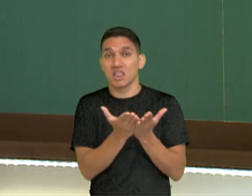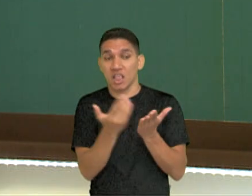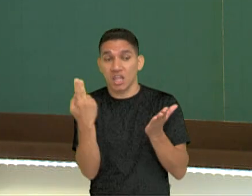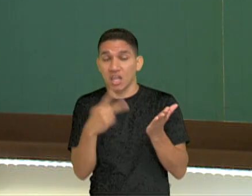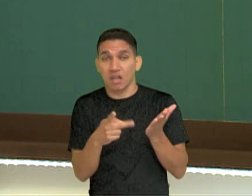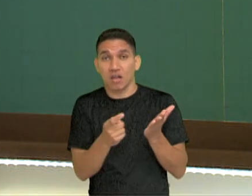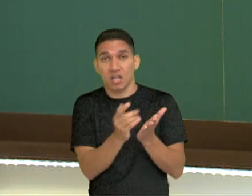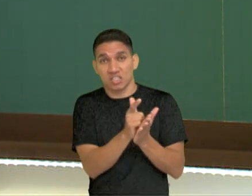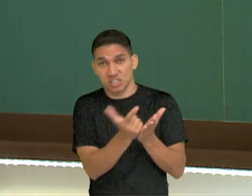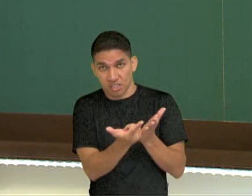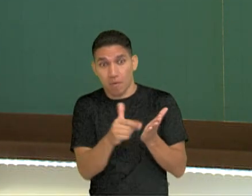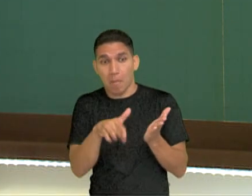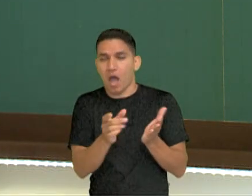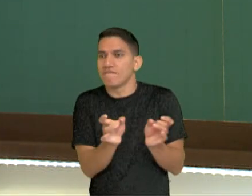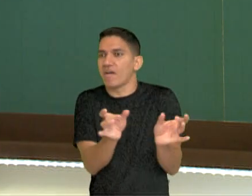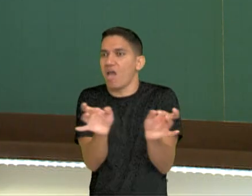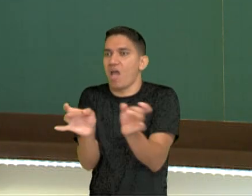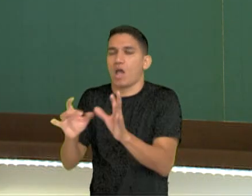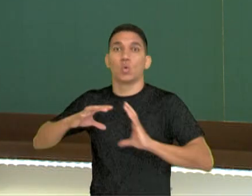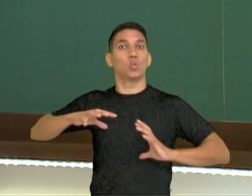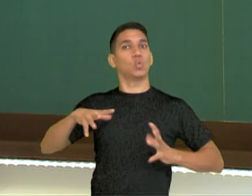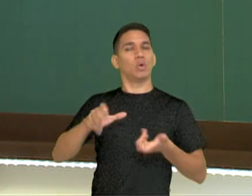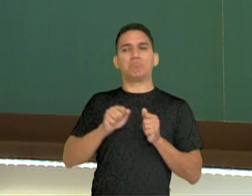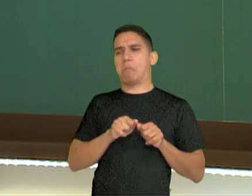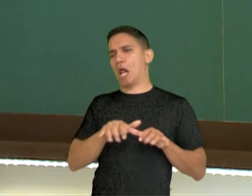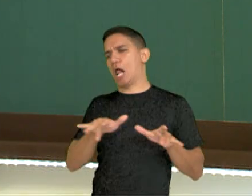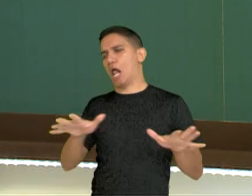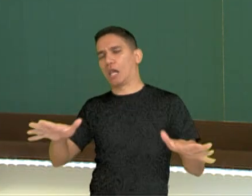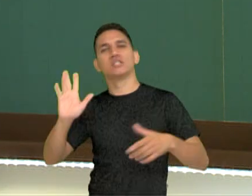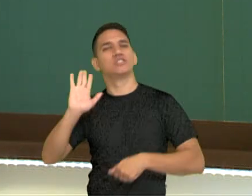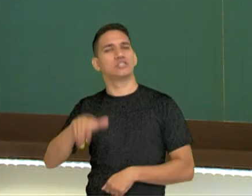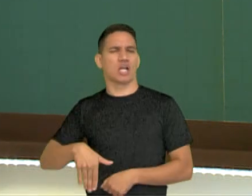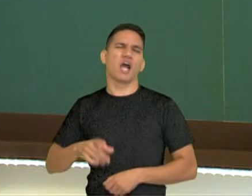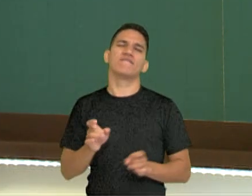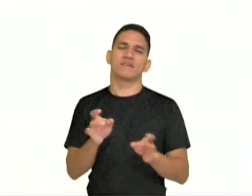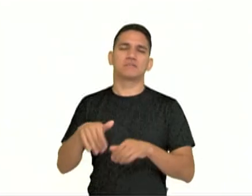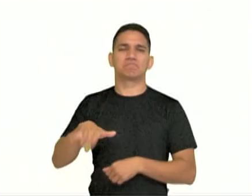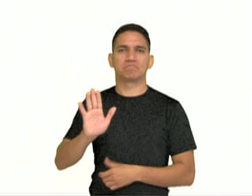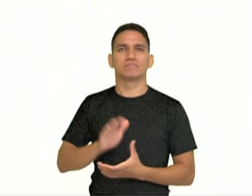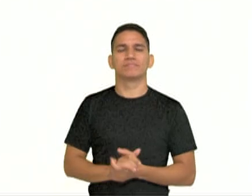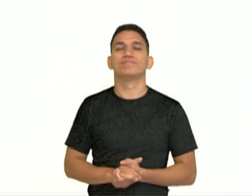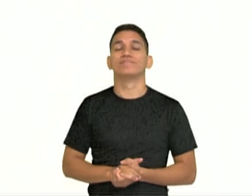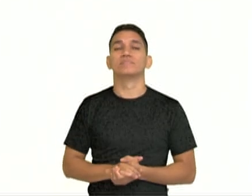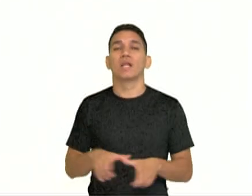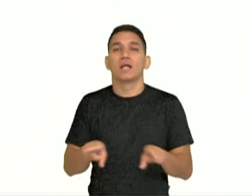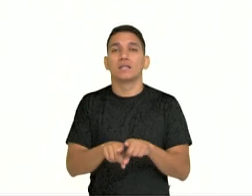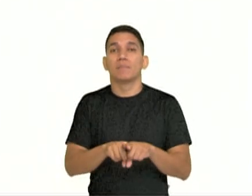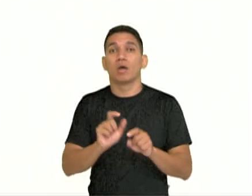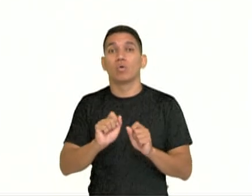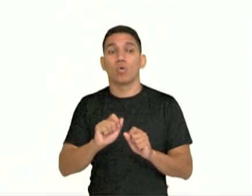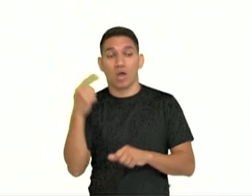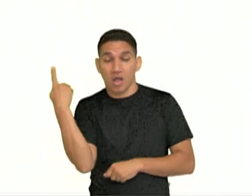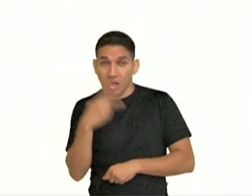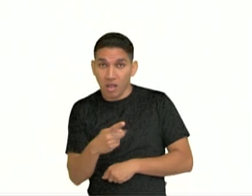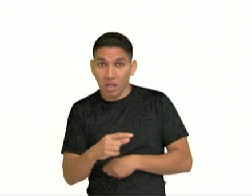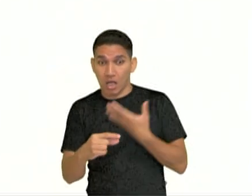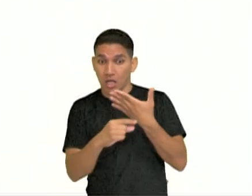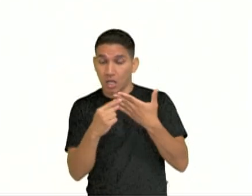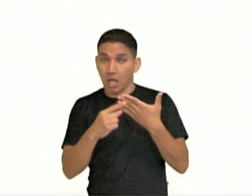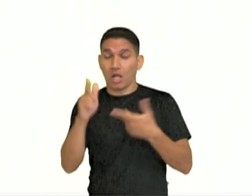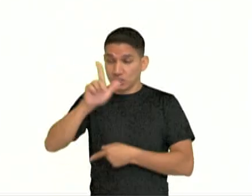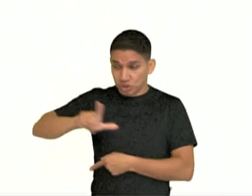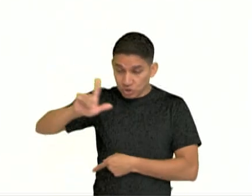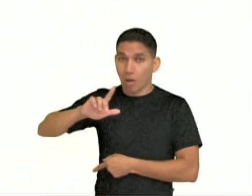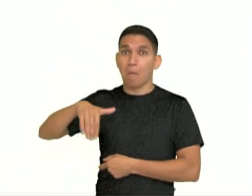Olha lá. Ele vendeu então mais de 200 milhões de cópias. Tornou-se uma das obras mais famosas da